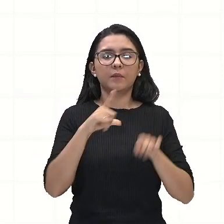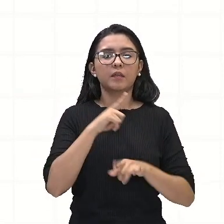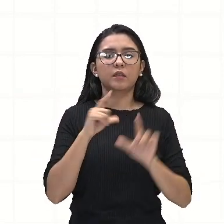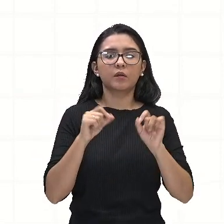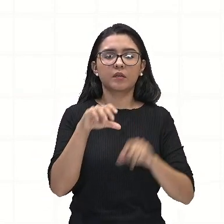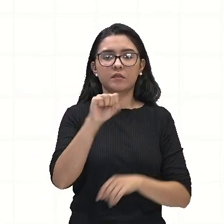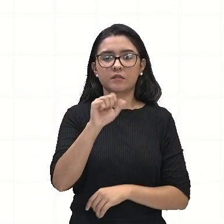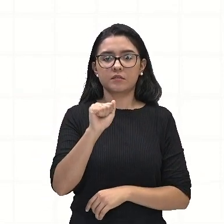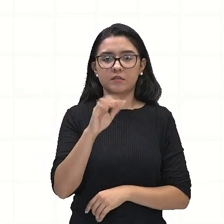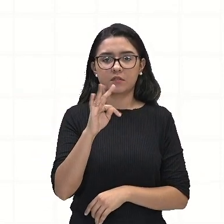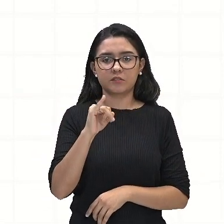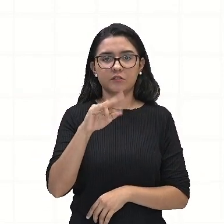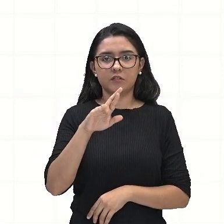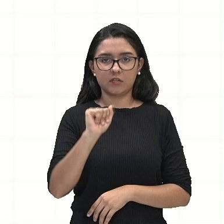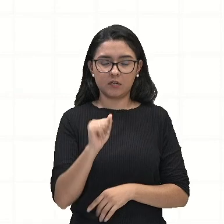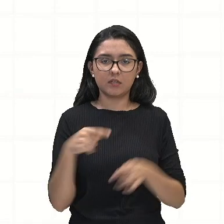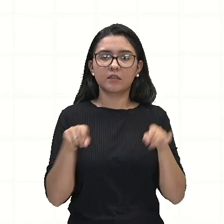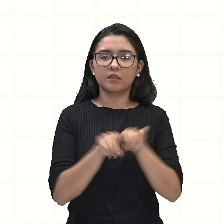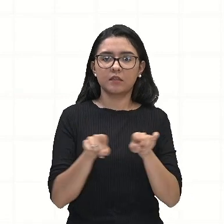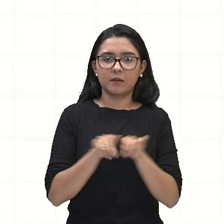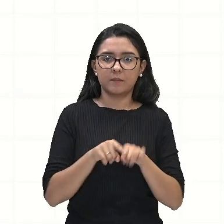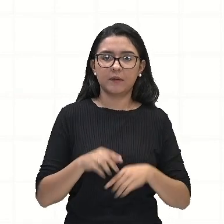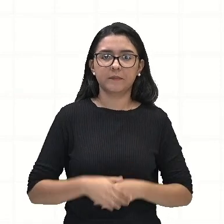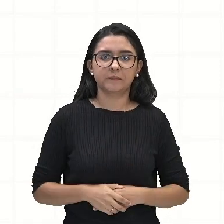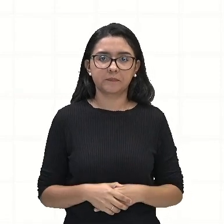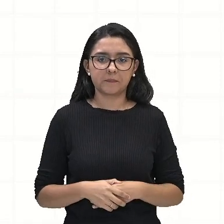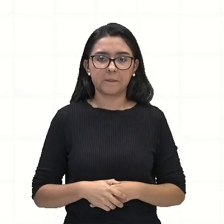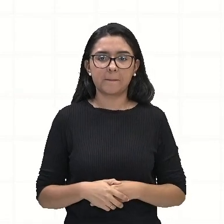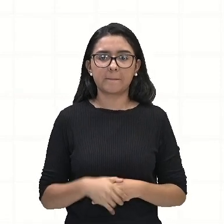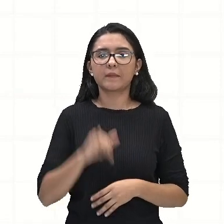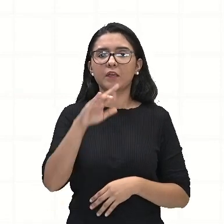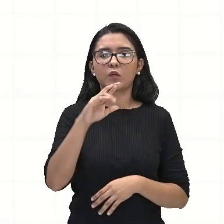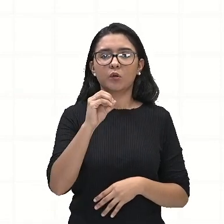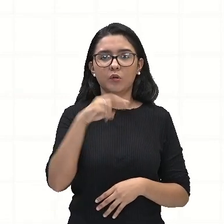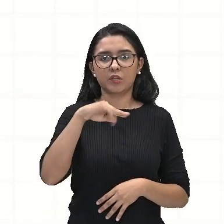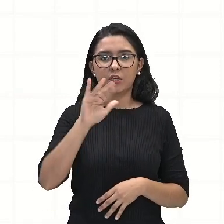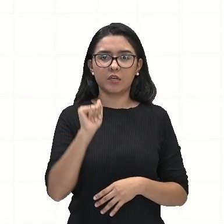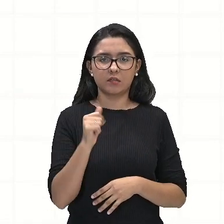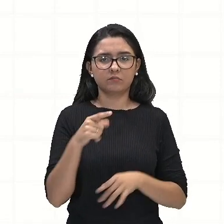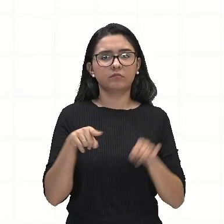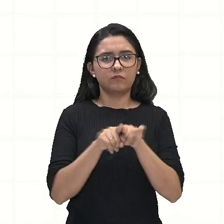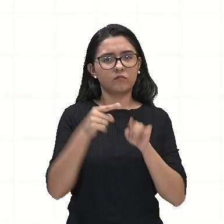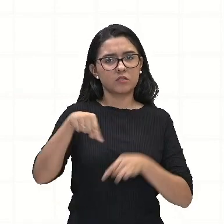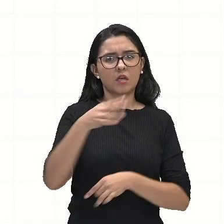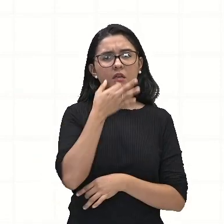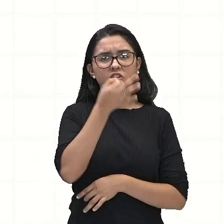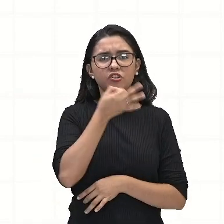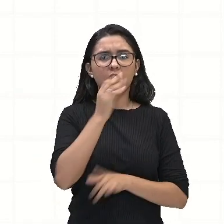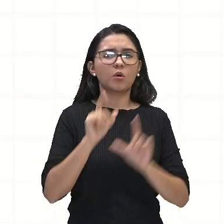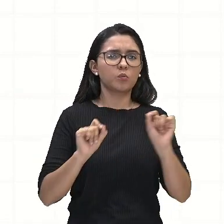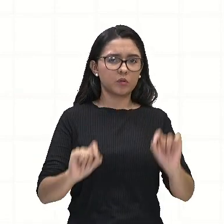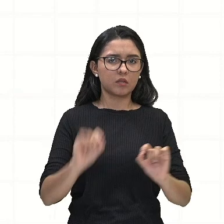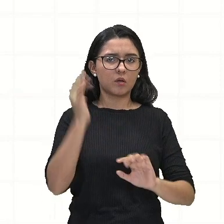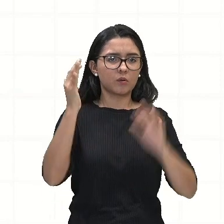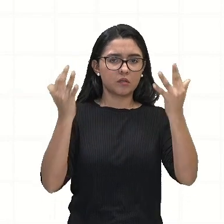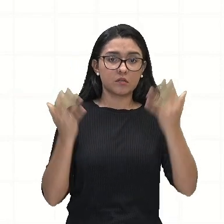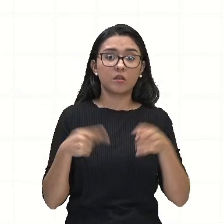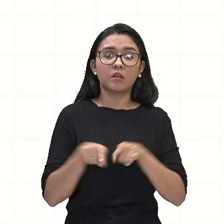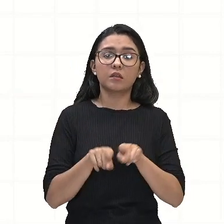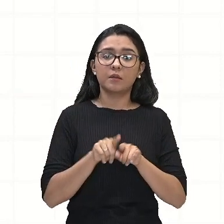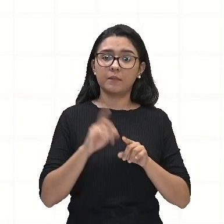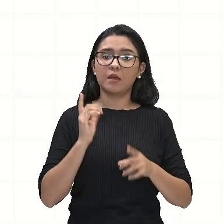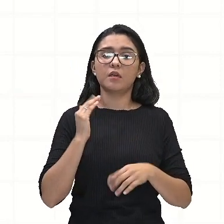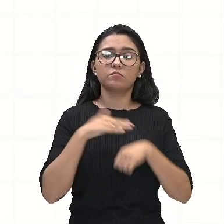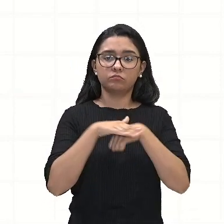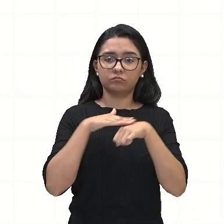a sátira, né? Seria ali a questão da ironia, né? A questão ali de você questionar o que está acontecendo. E também o